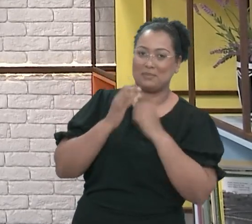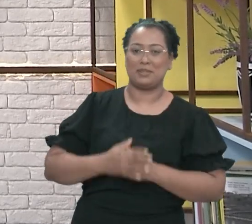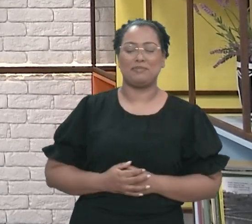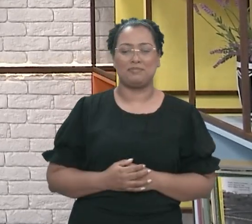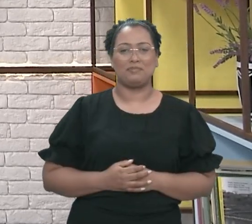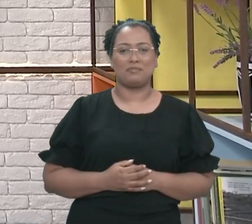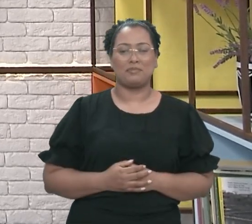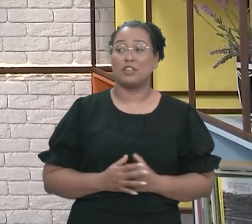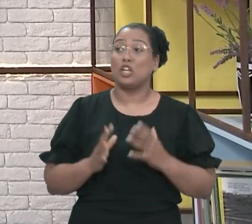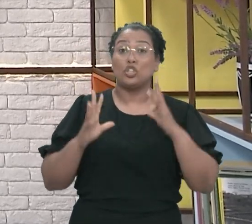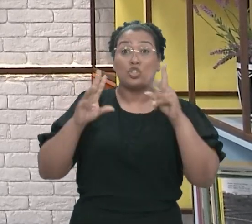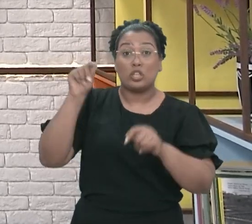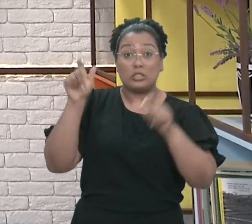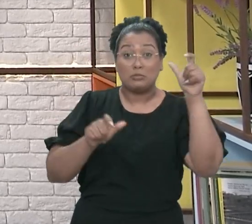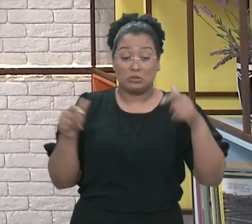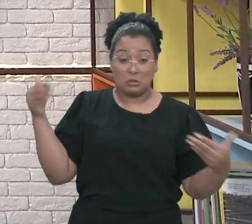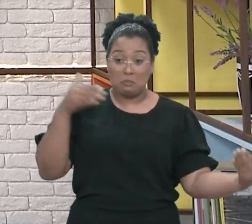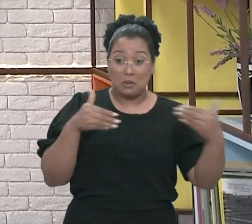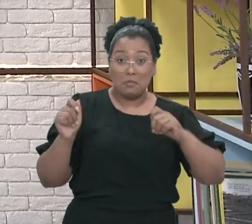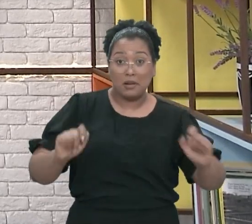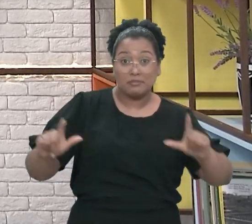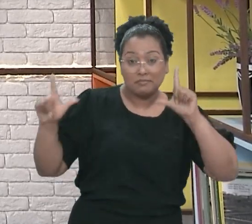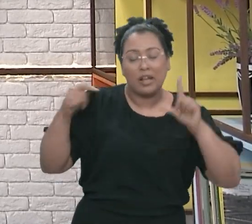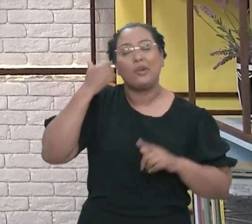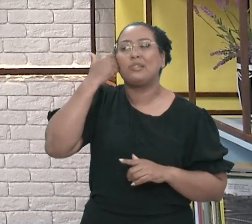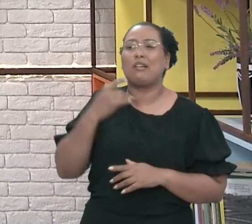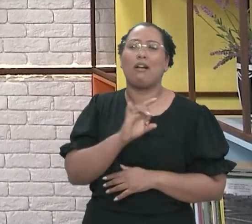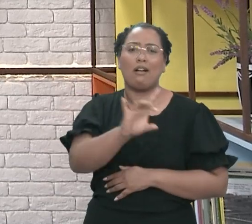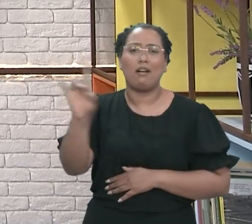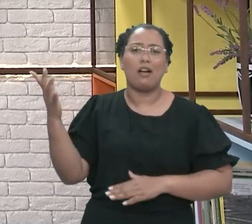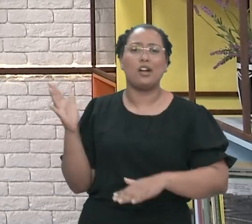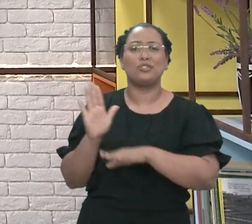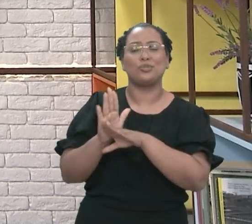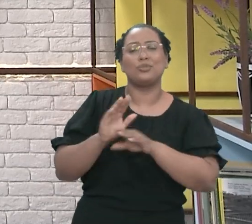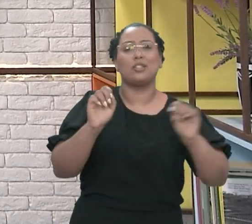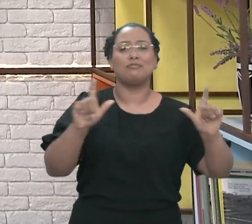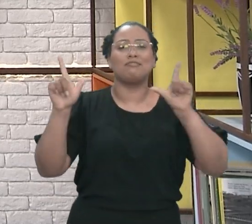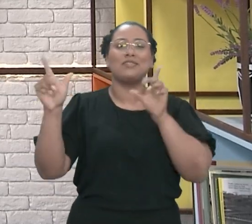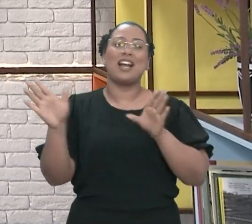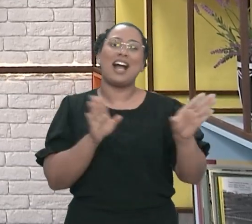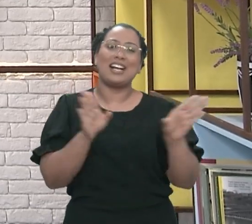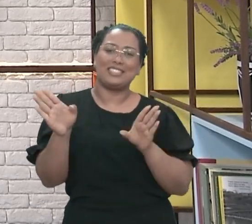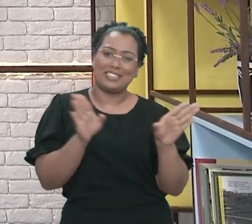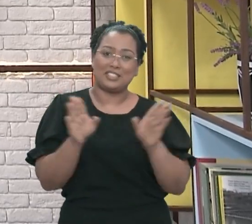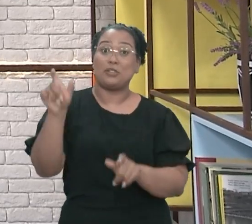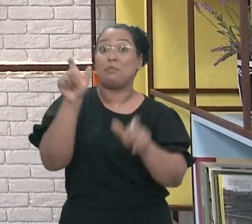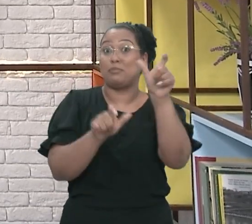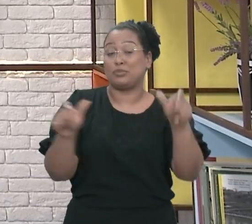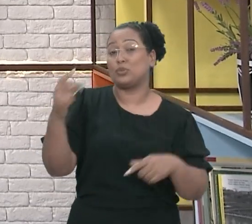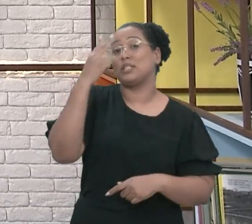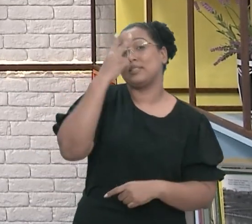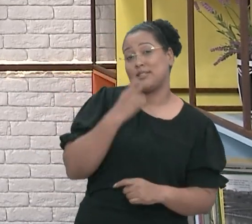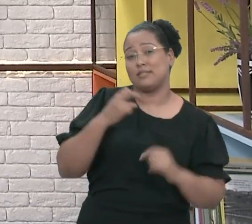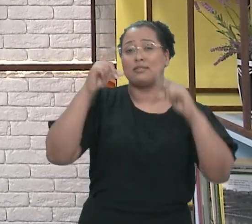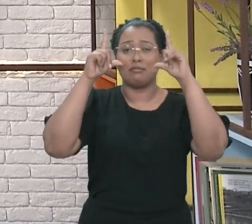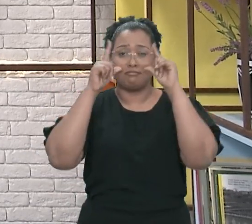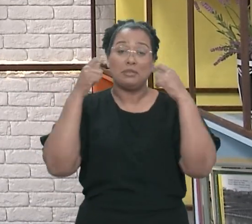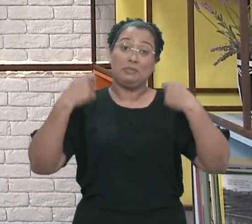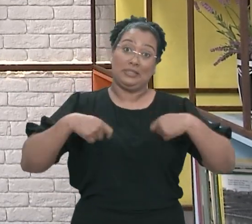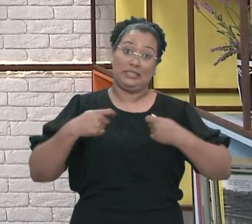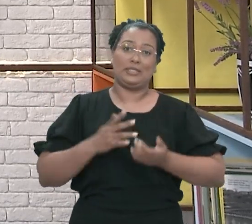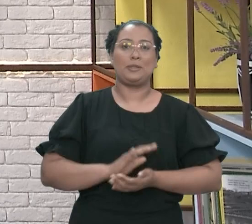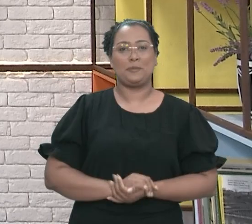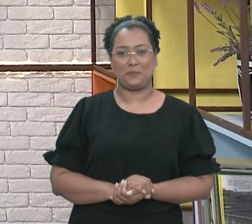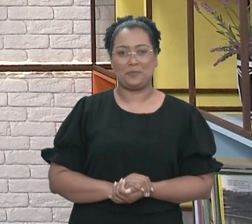faço a descrição de todas as pessoas que aparecem aqui na telinha para tornar a programação mais acessível ao nosso público cego e de baixa